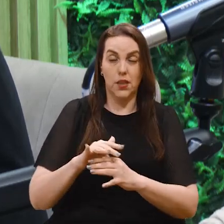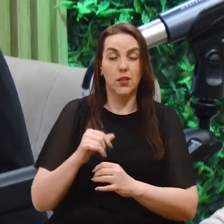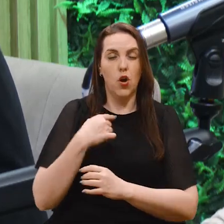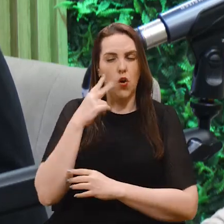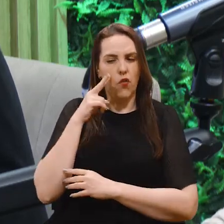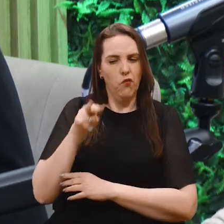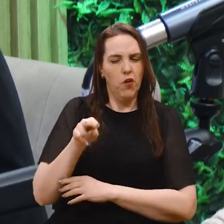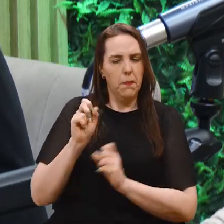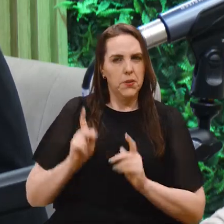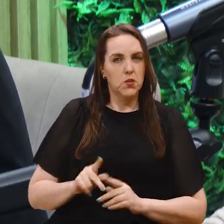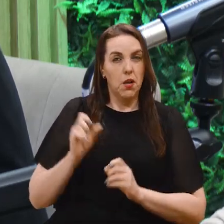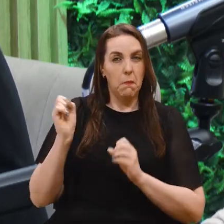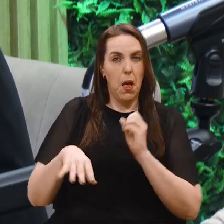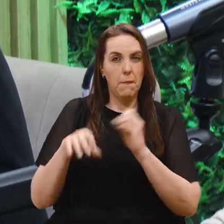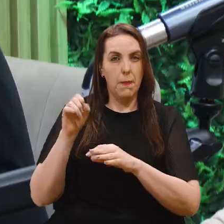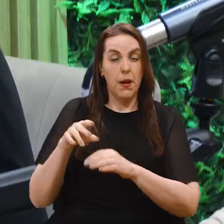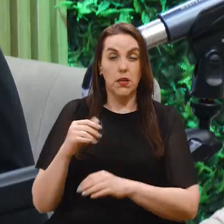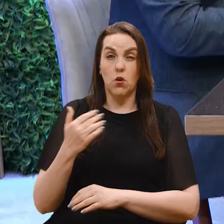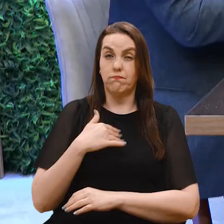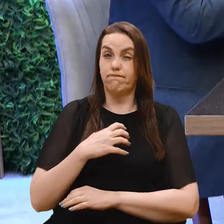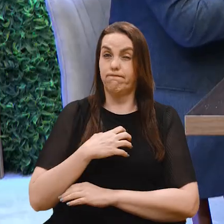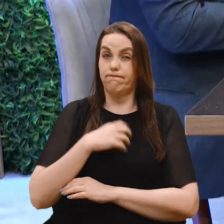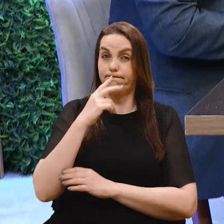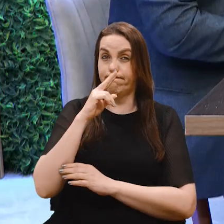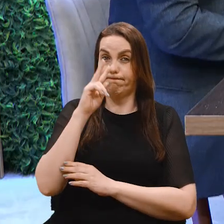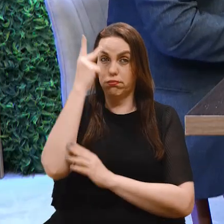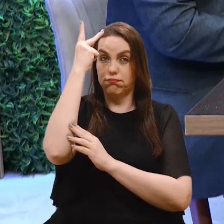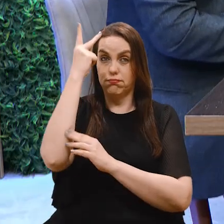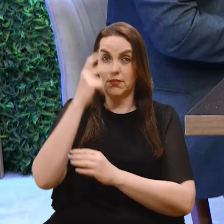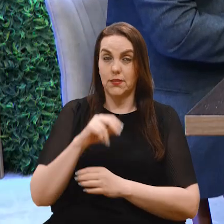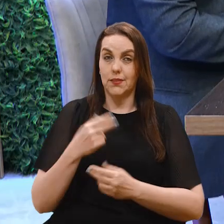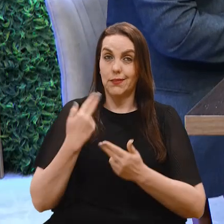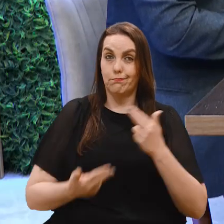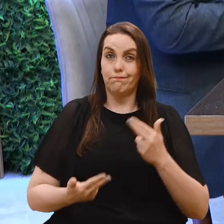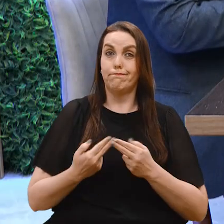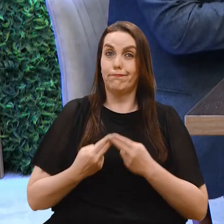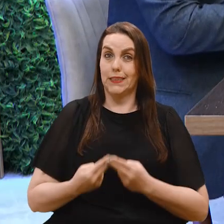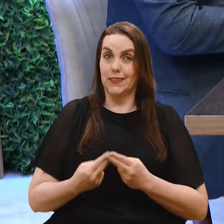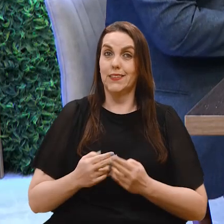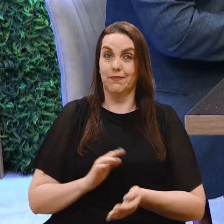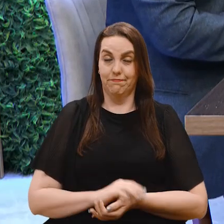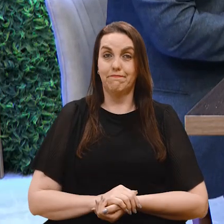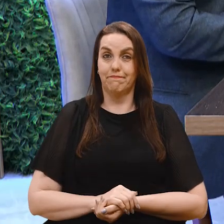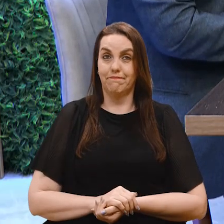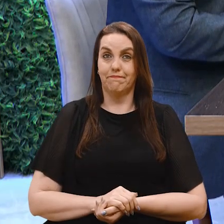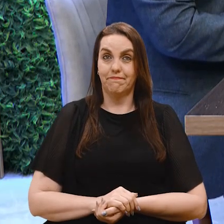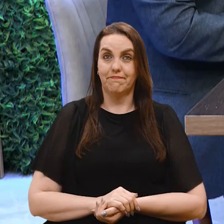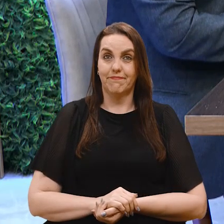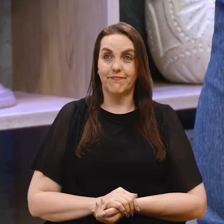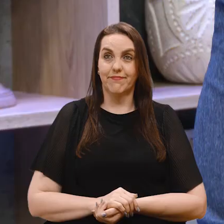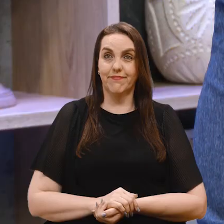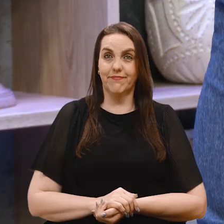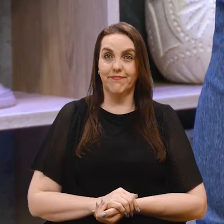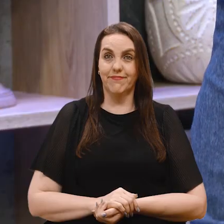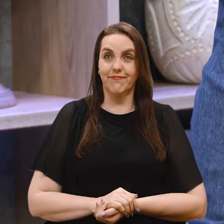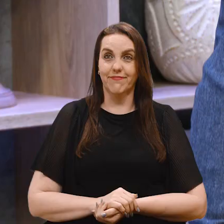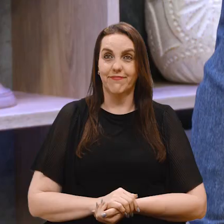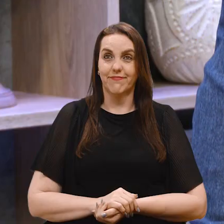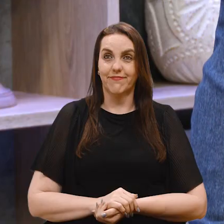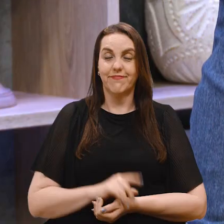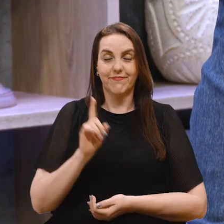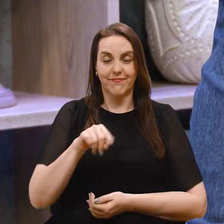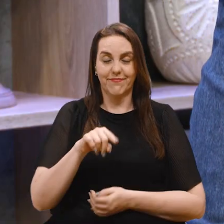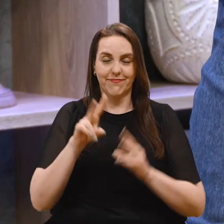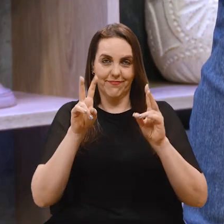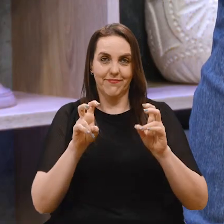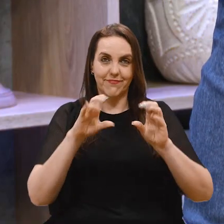botando lixo ali onde não é para botar, a gente perde a paciência um pouquinho. Inclusive, essa é uma das questões da